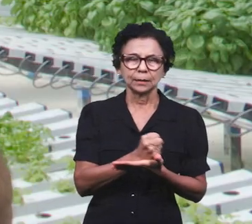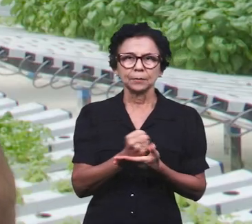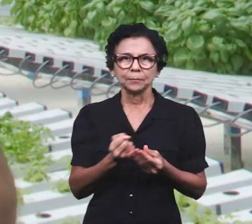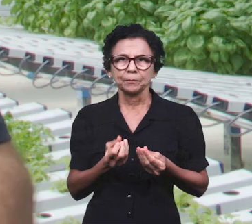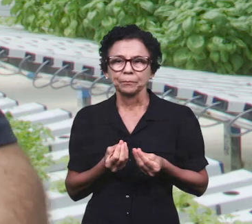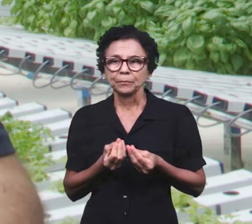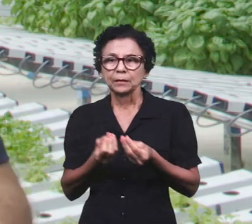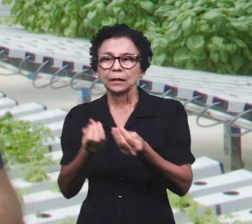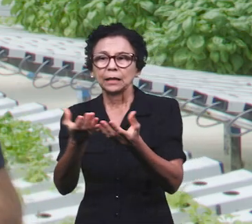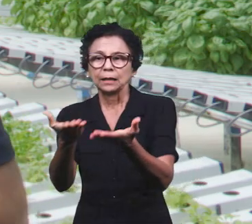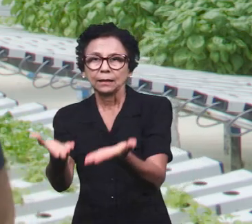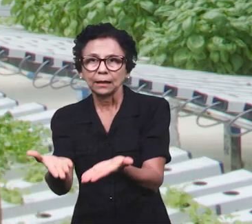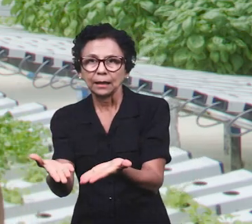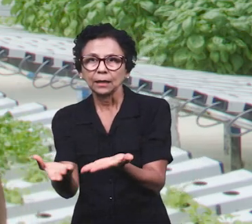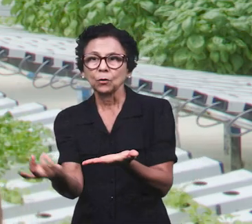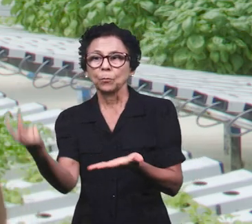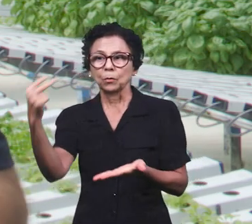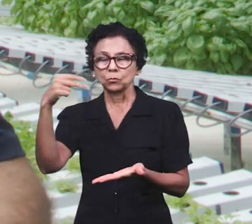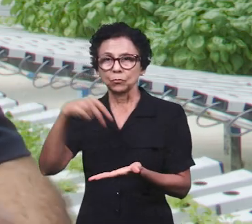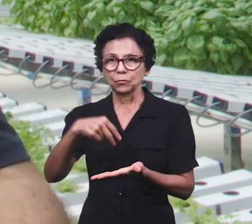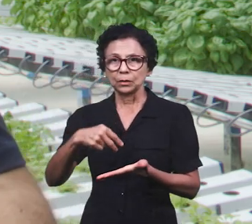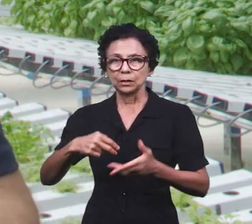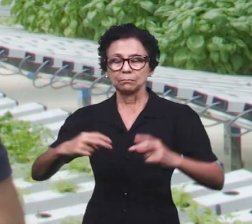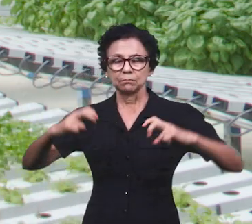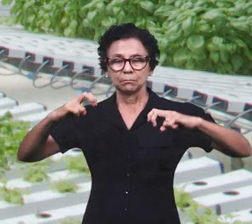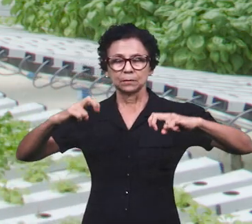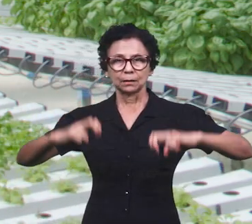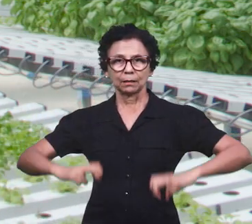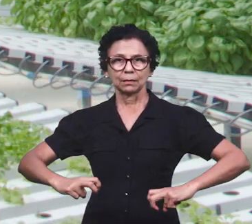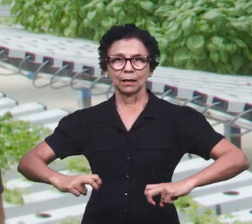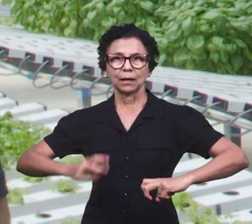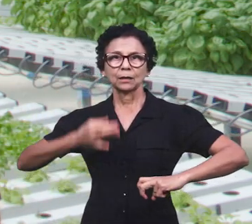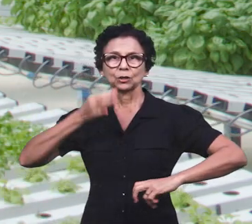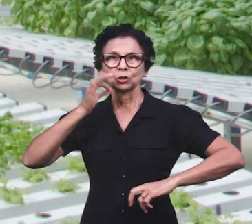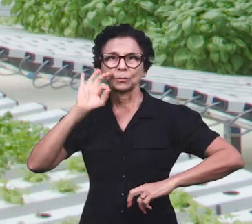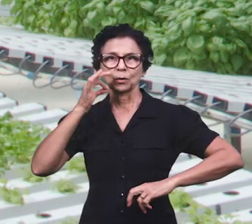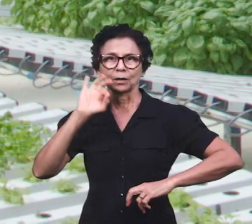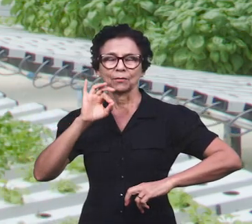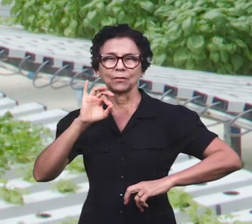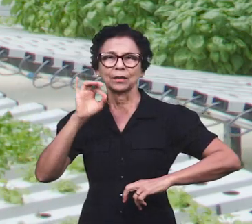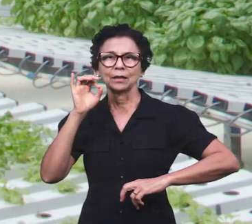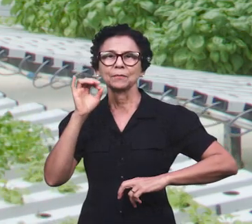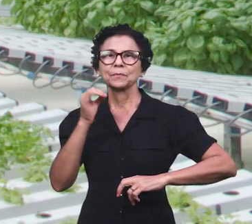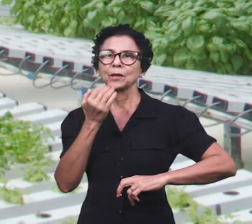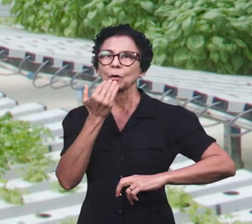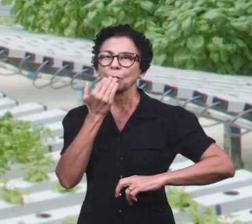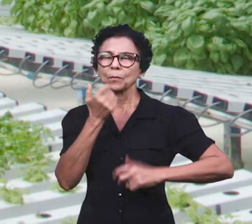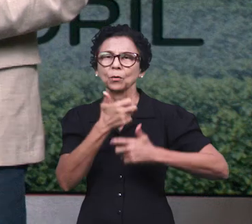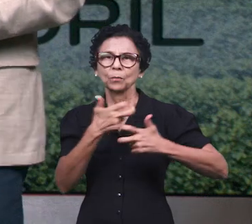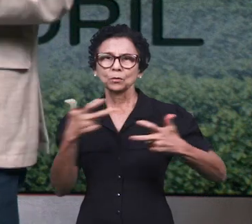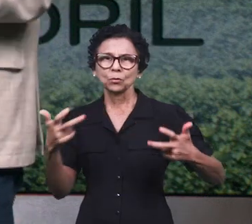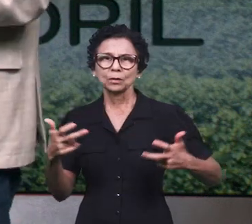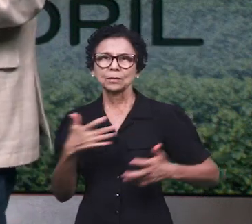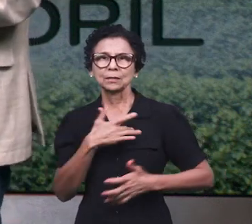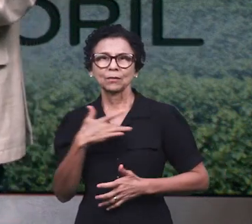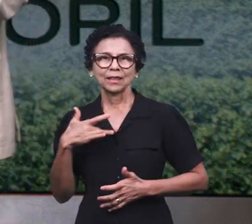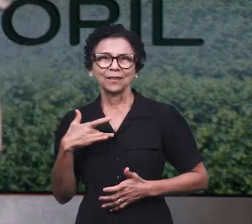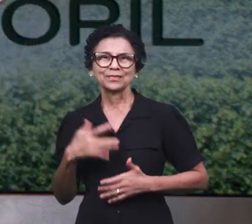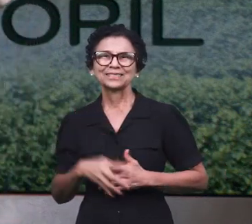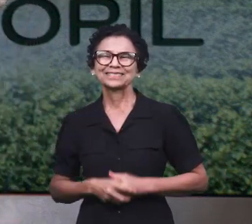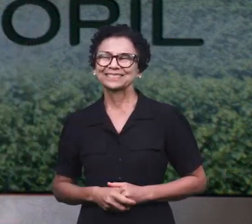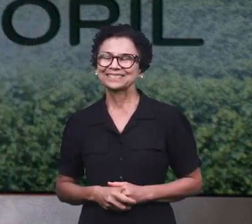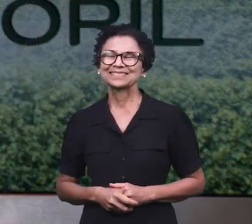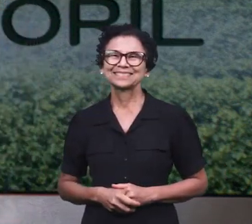aqui também, sentar, tomar um café, né, fazer um lanche e comer uma comida de qualidade e fresca. Muito